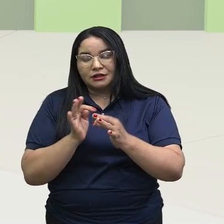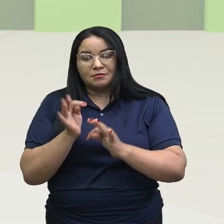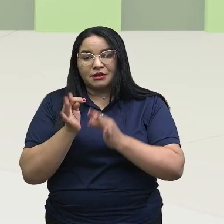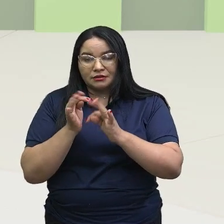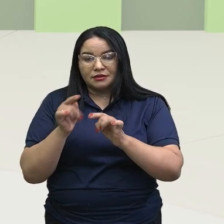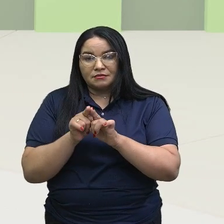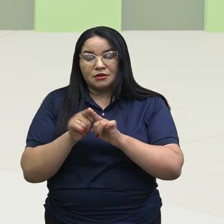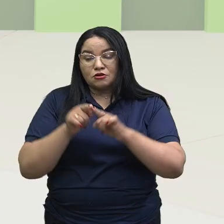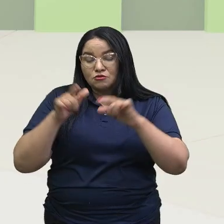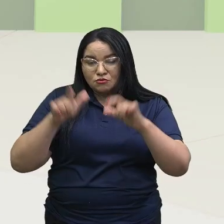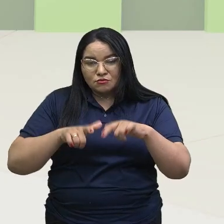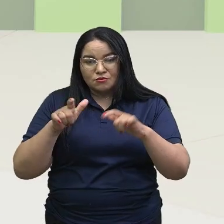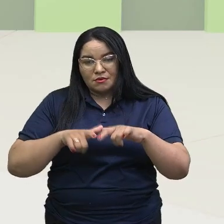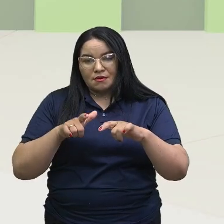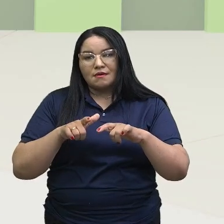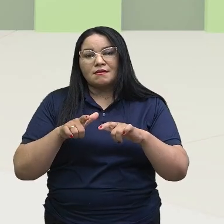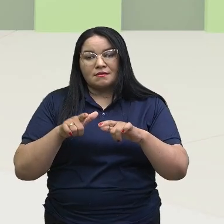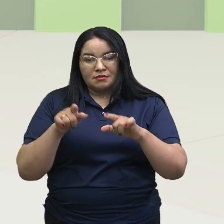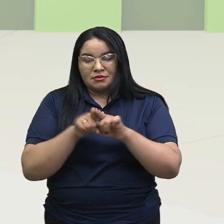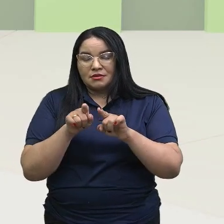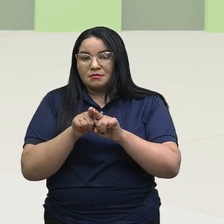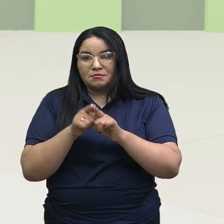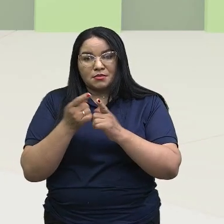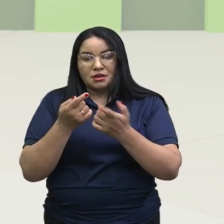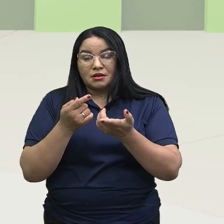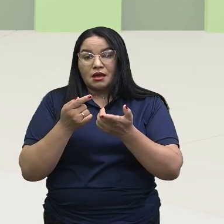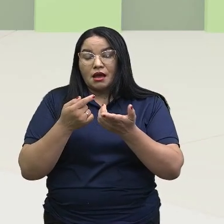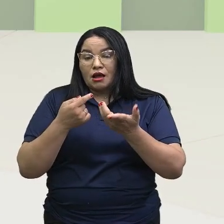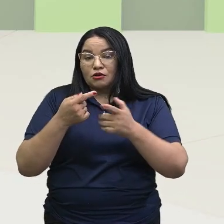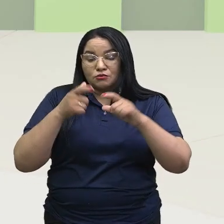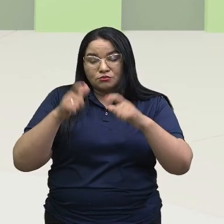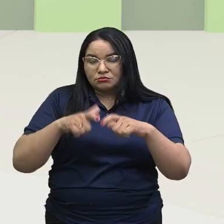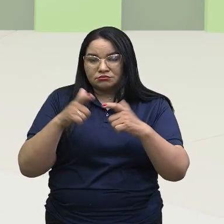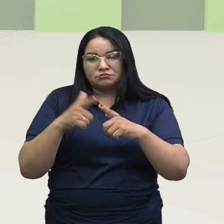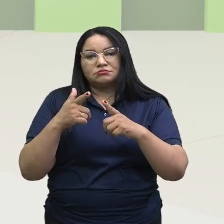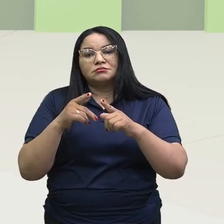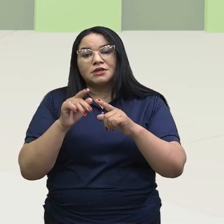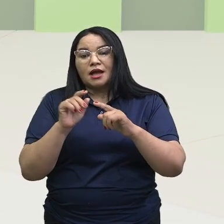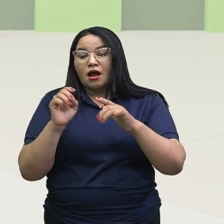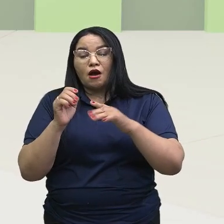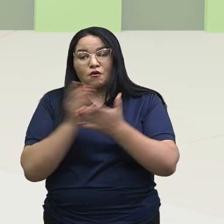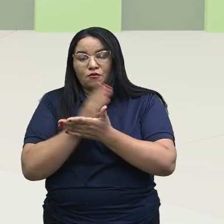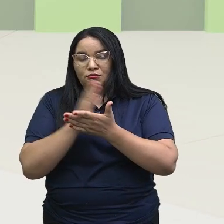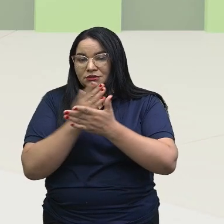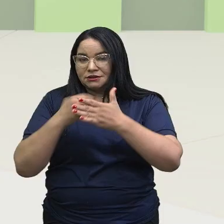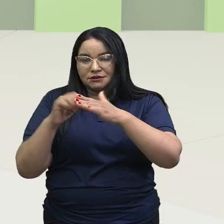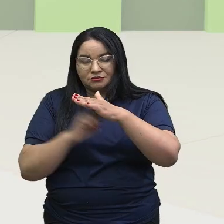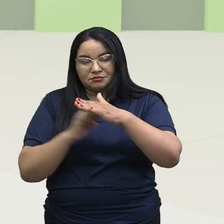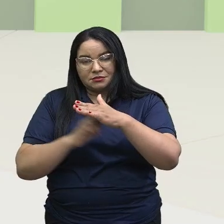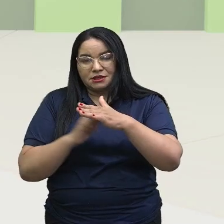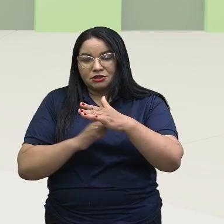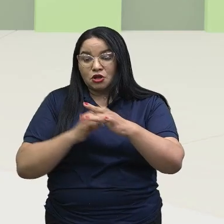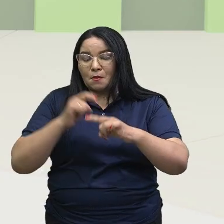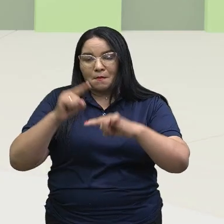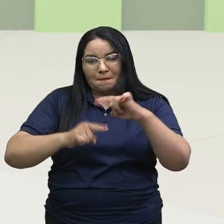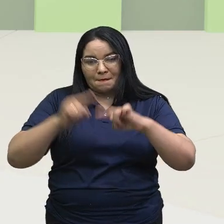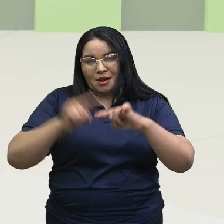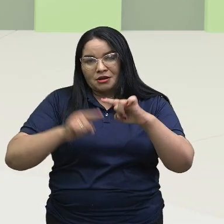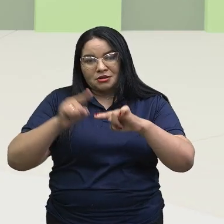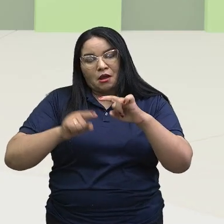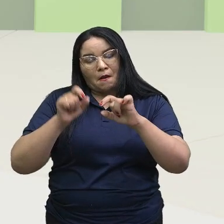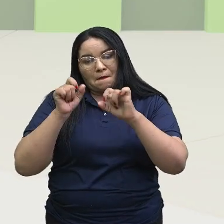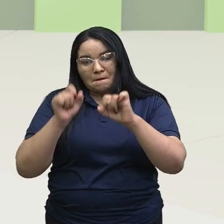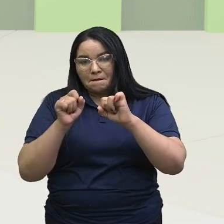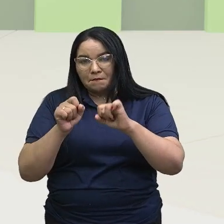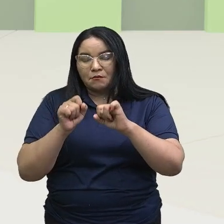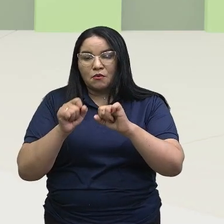lugar determinado, tá? Existe aí empresas que vão tratar desses materiais. Se a empresa não